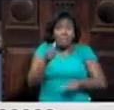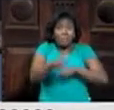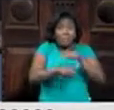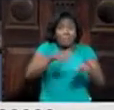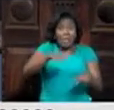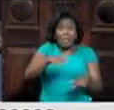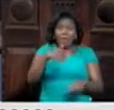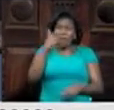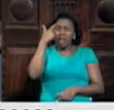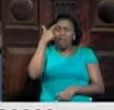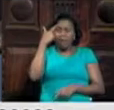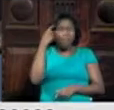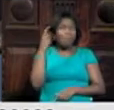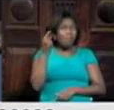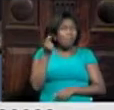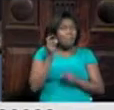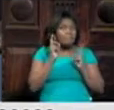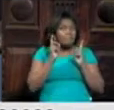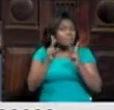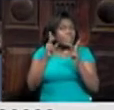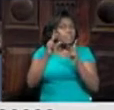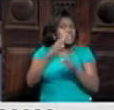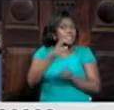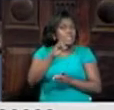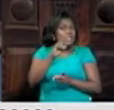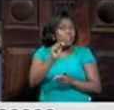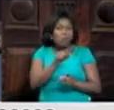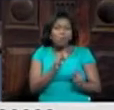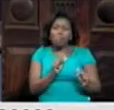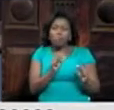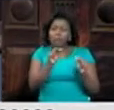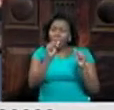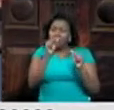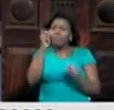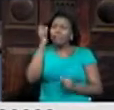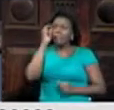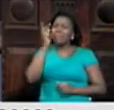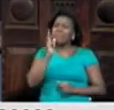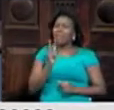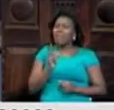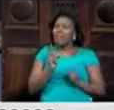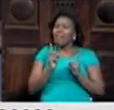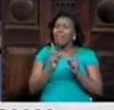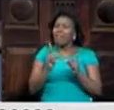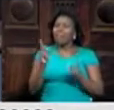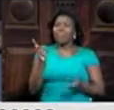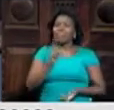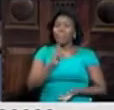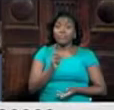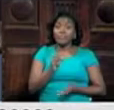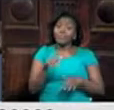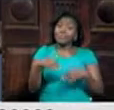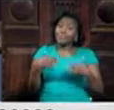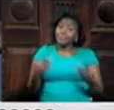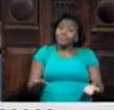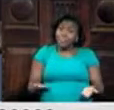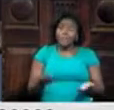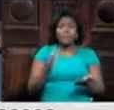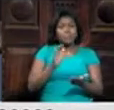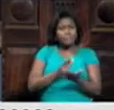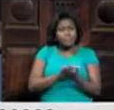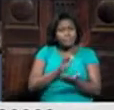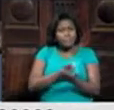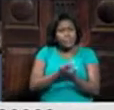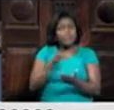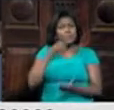a SEDAI que é supravitária, que é lucrativa? Ah, não vou, né? Então, essa é uma questão que está de parabéns à